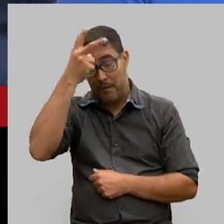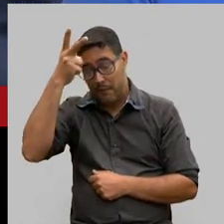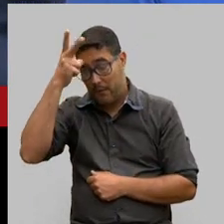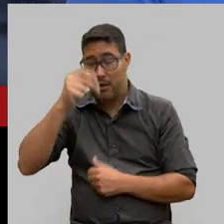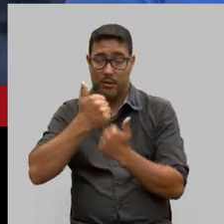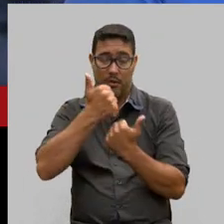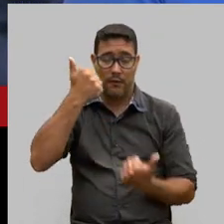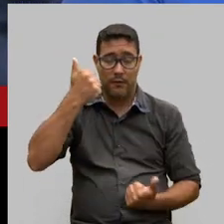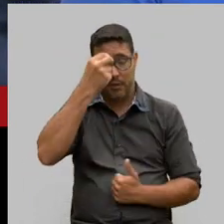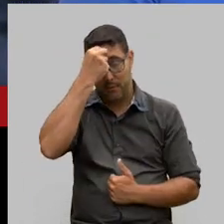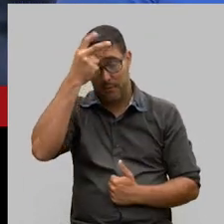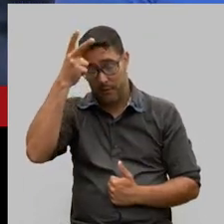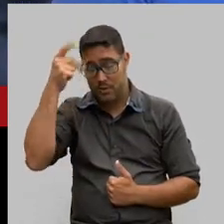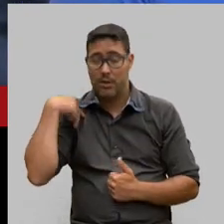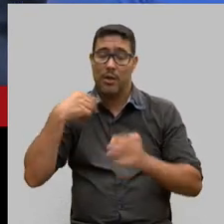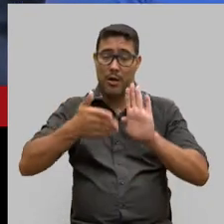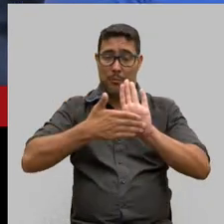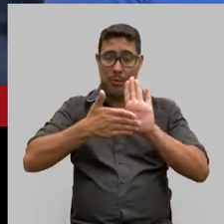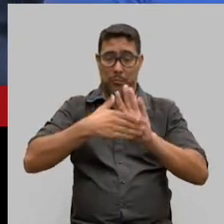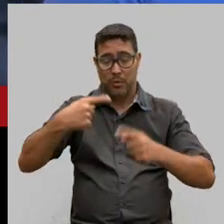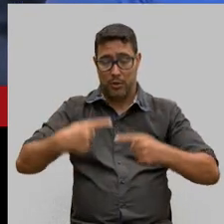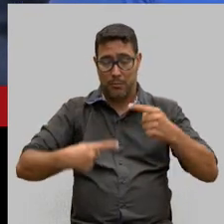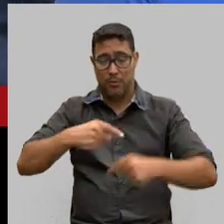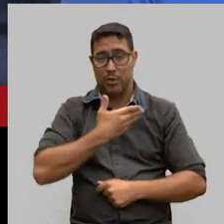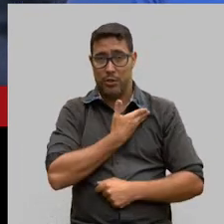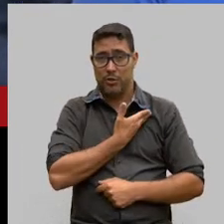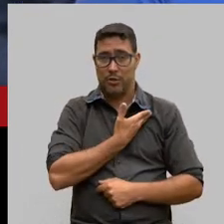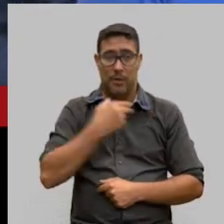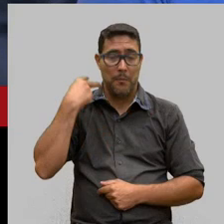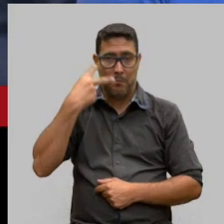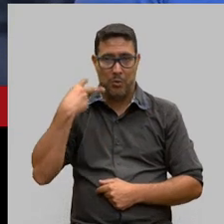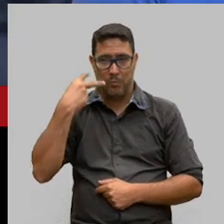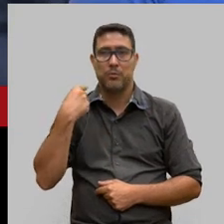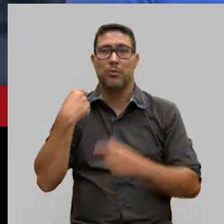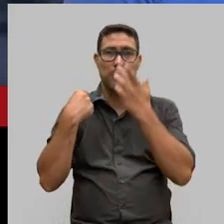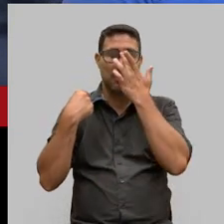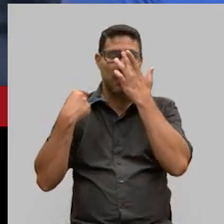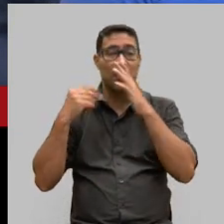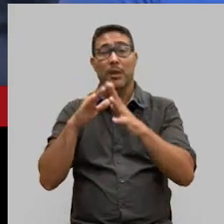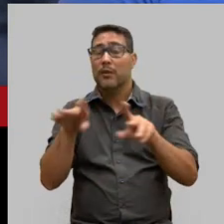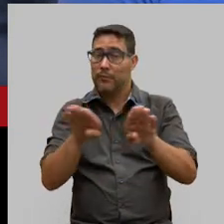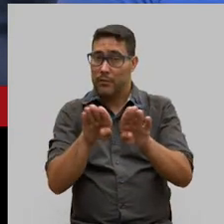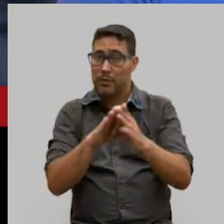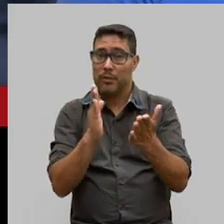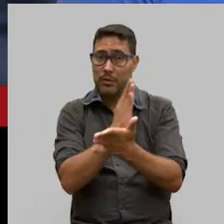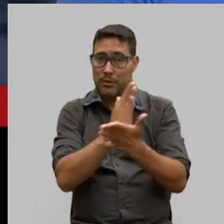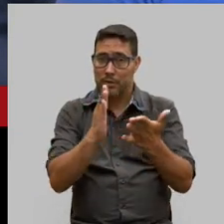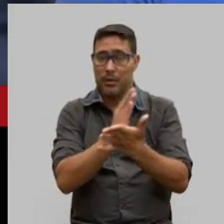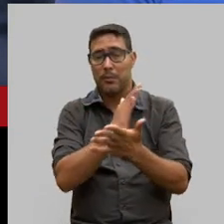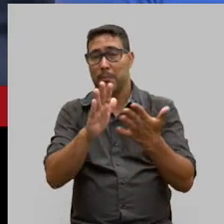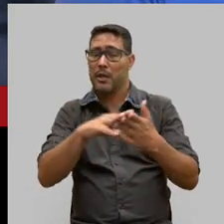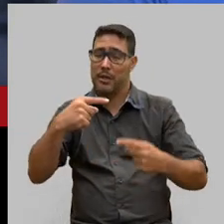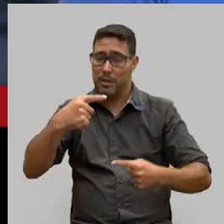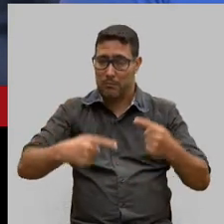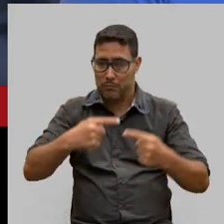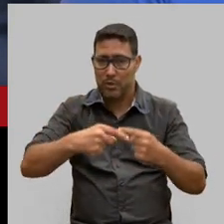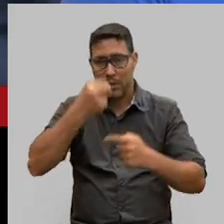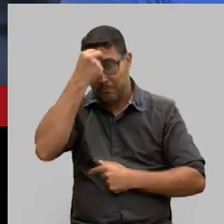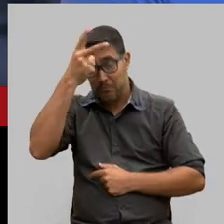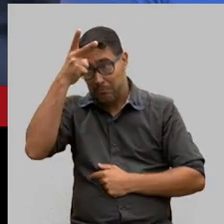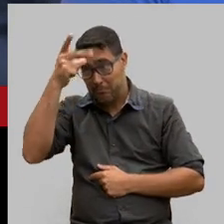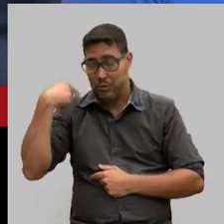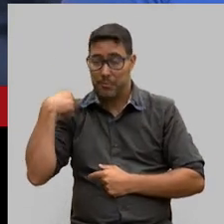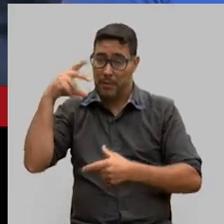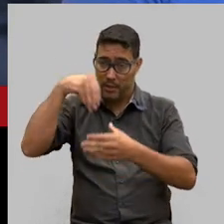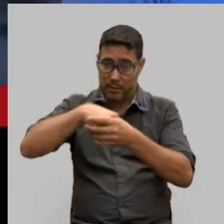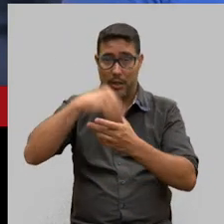política pública Assim como nós estamos aqui no plano estadual para que planos municipais política Municipal de inclusão dos autistas sejam propostos nas câmaras